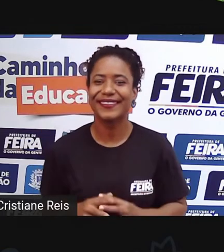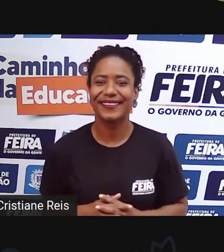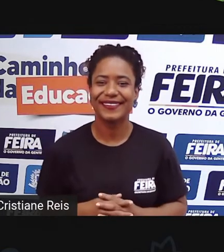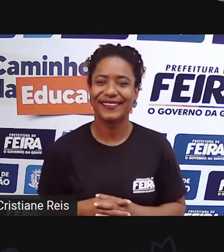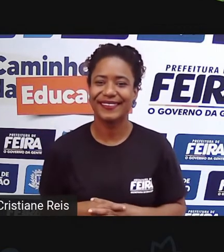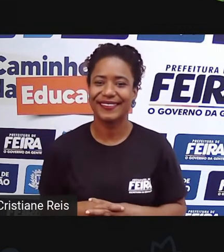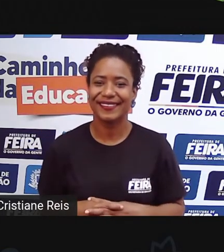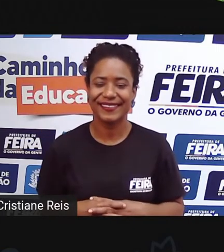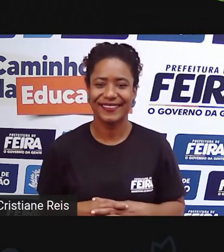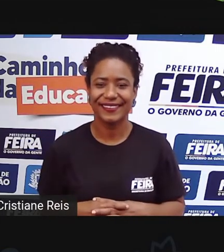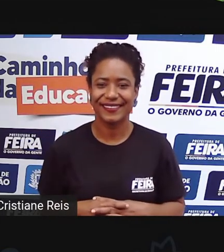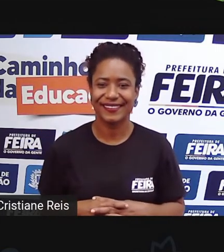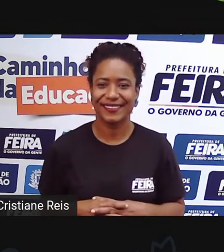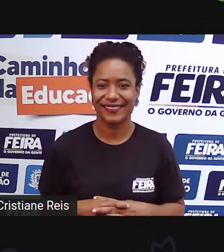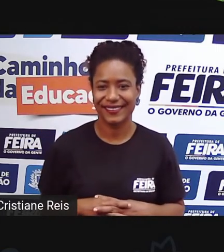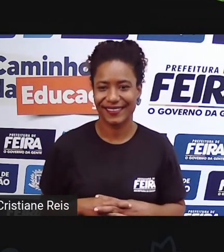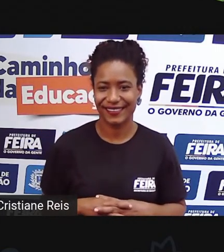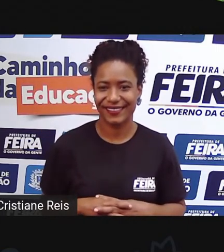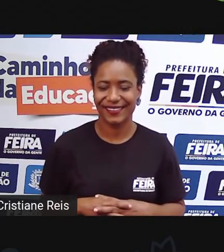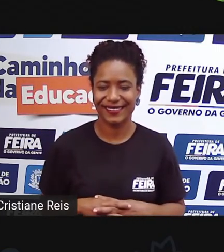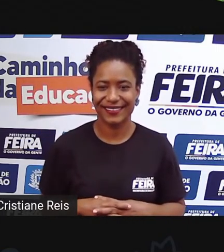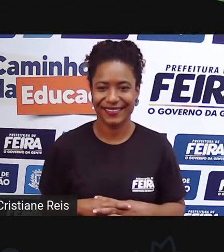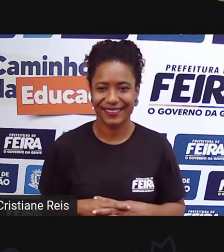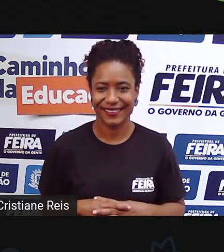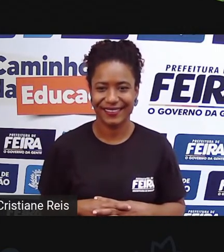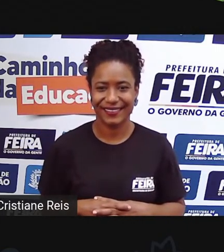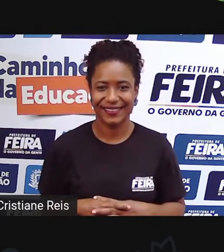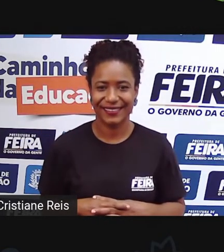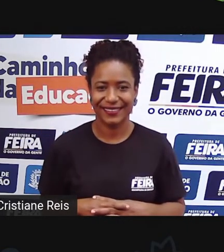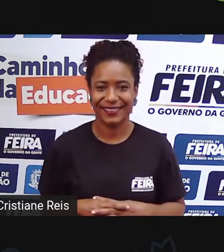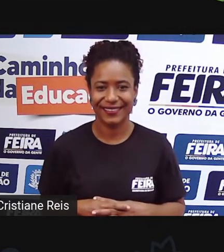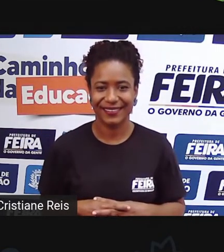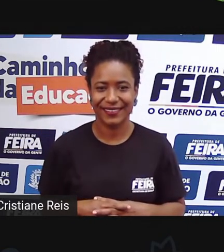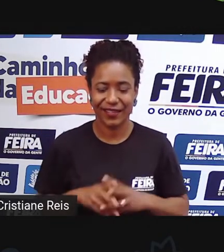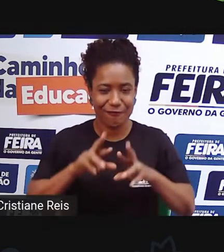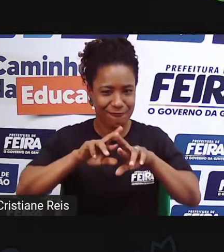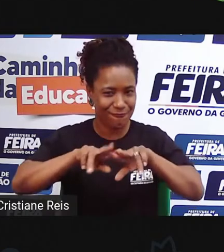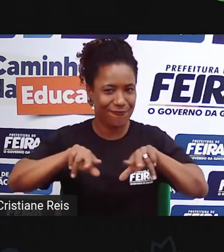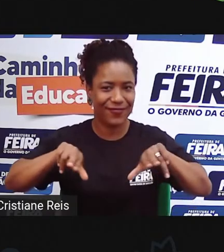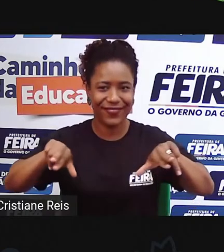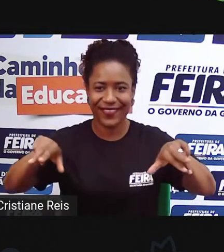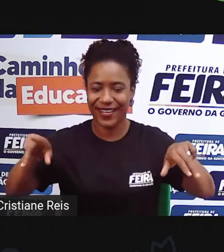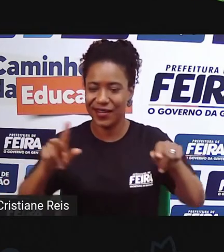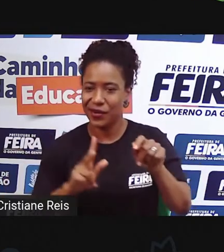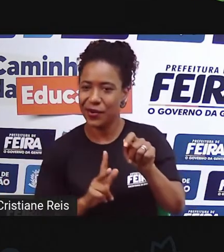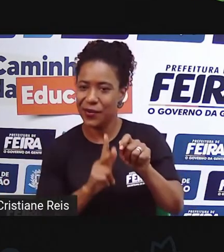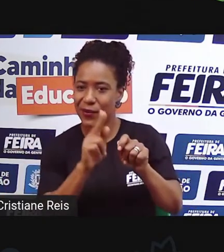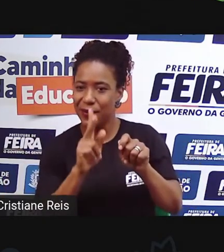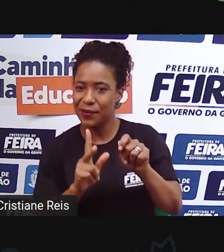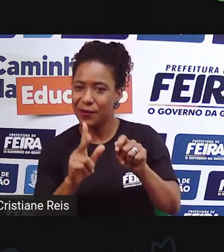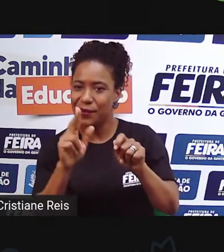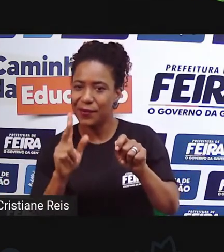recorta, recorta. E vários papeizinhos a gente tá conseguindo